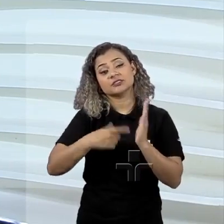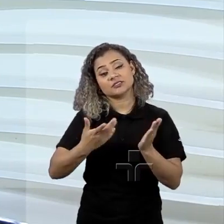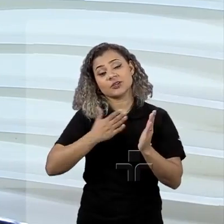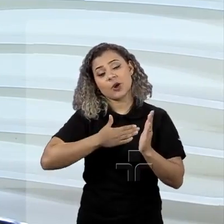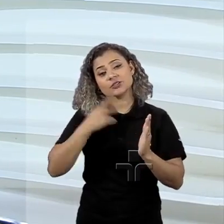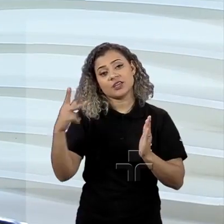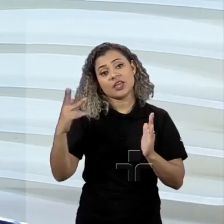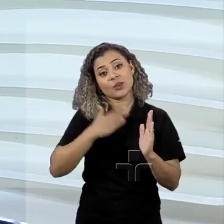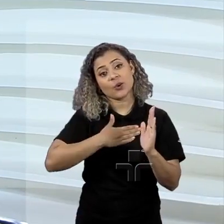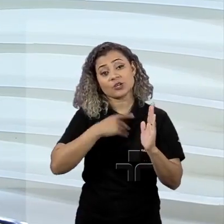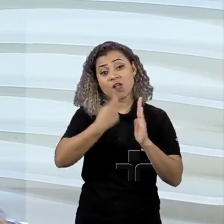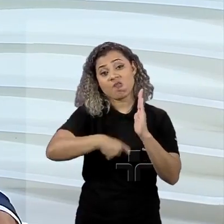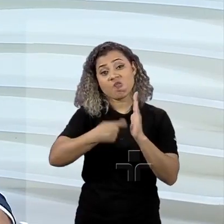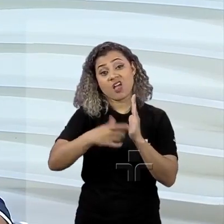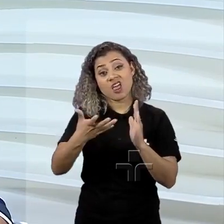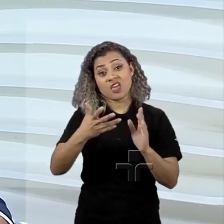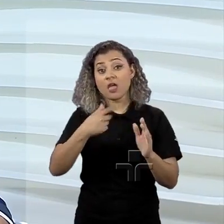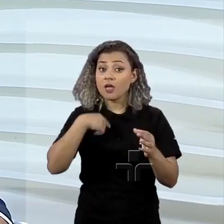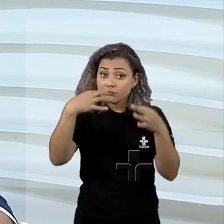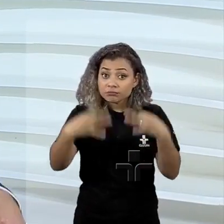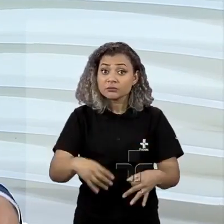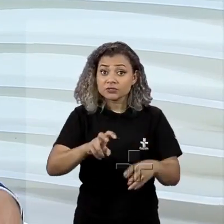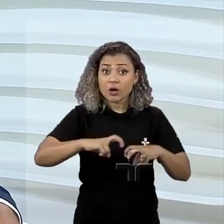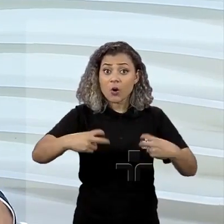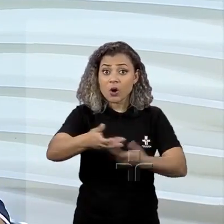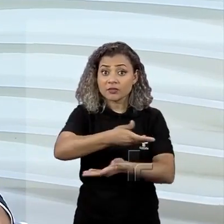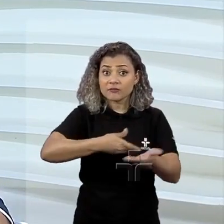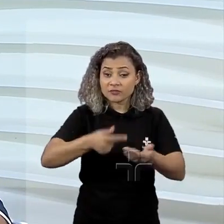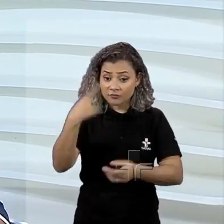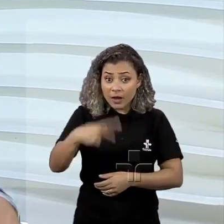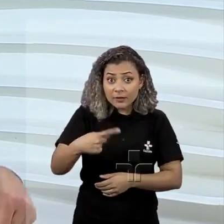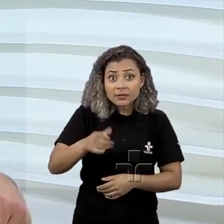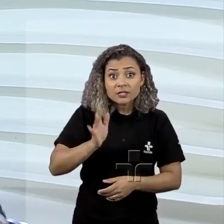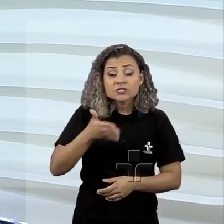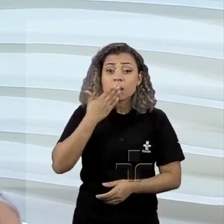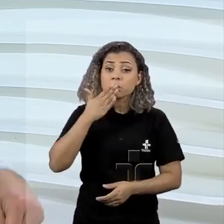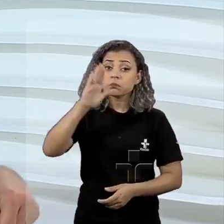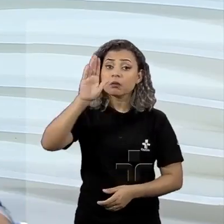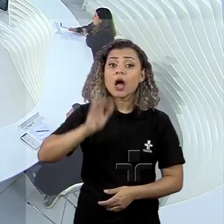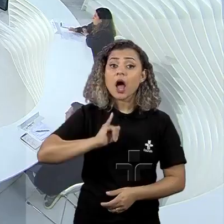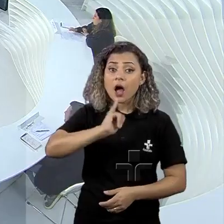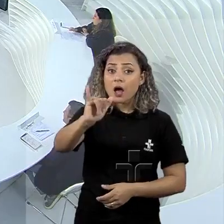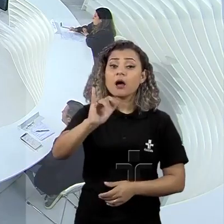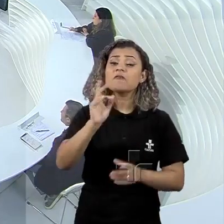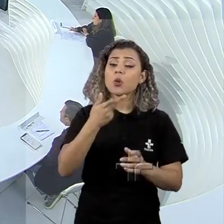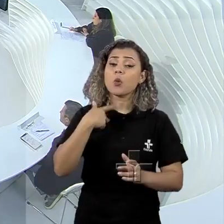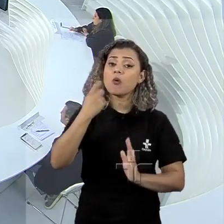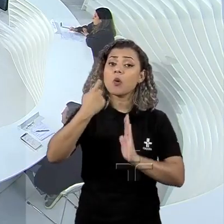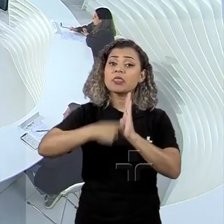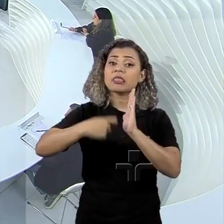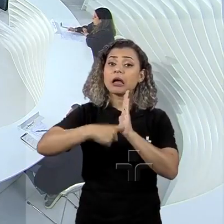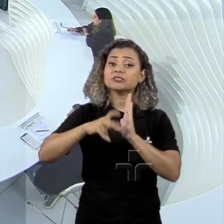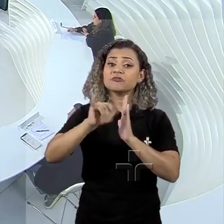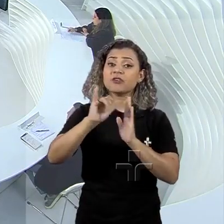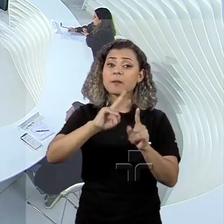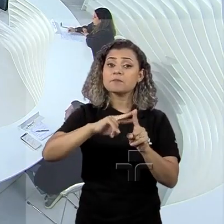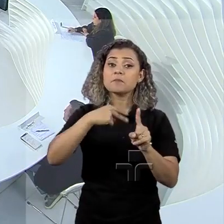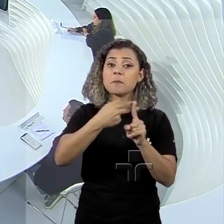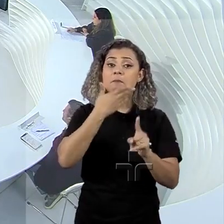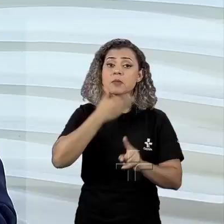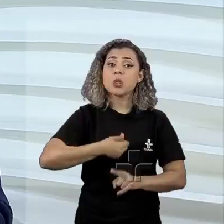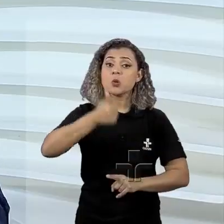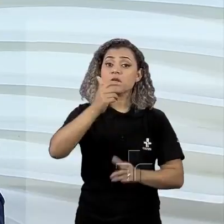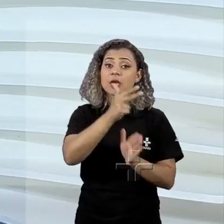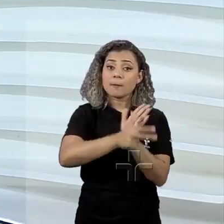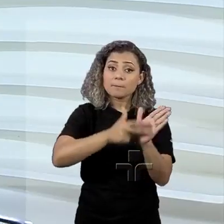menos foi isso que ele afirmou numa entrevista aqui no Roda Viva, exatamente aqui onde eu estou, ele disse que cobraria taxa de melhorias para